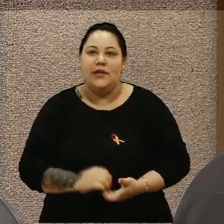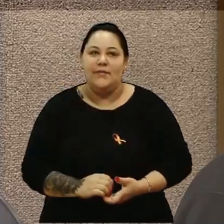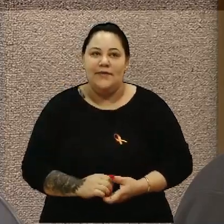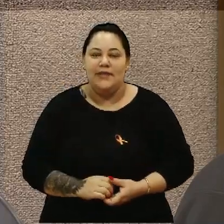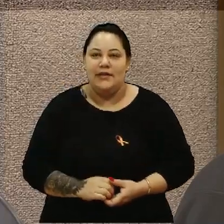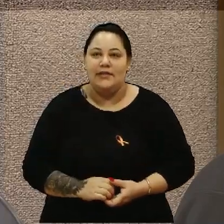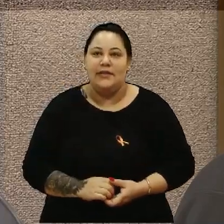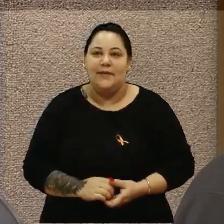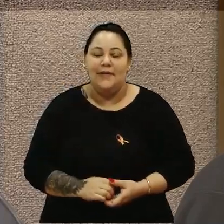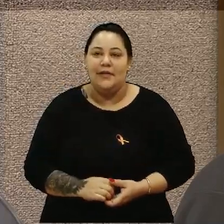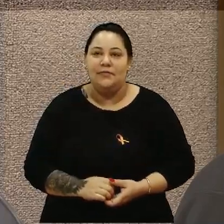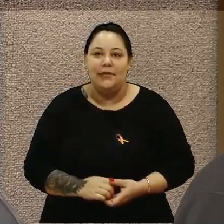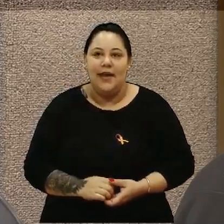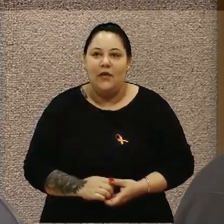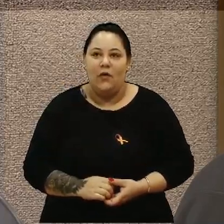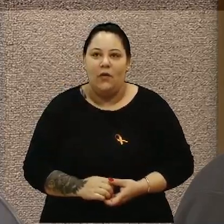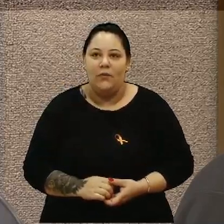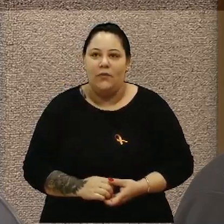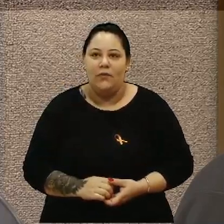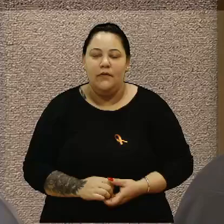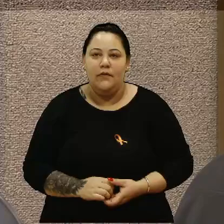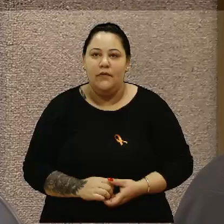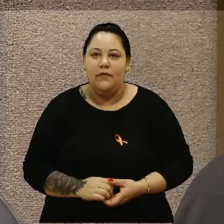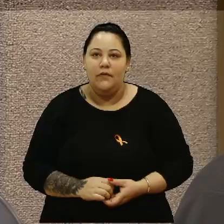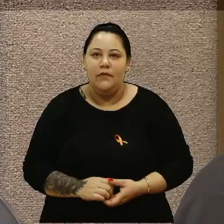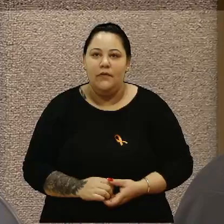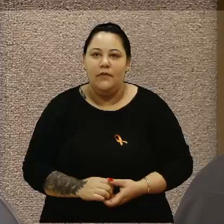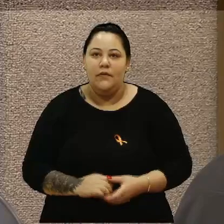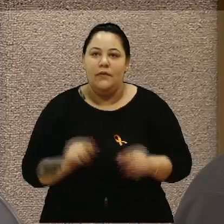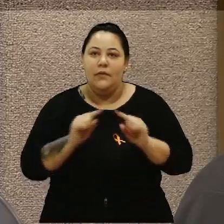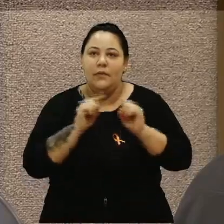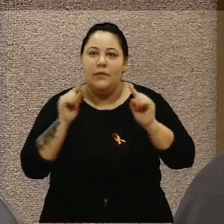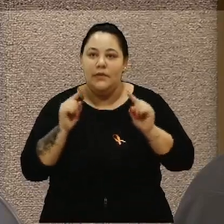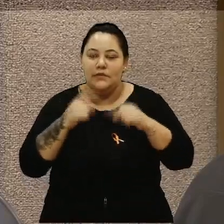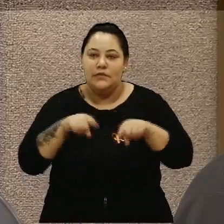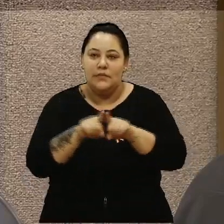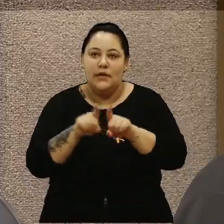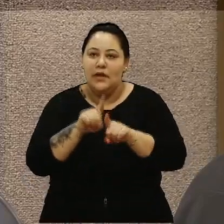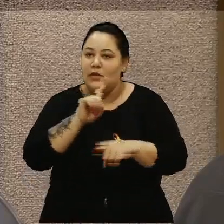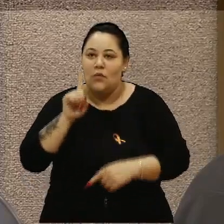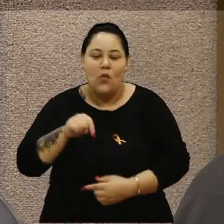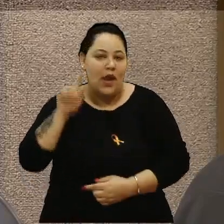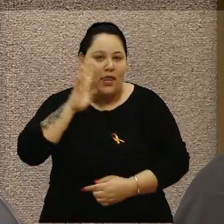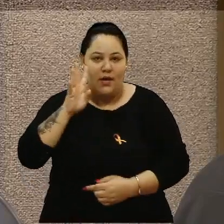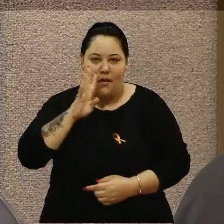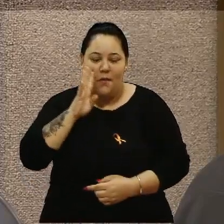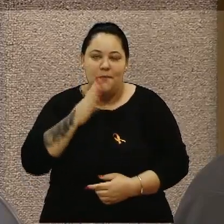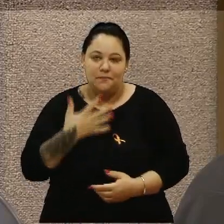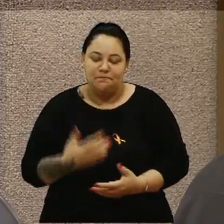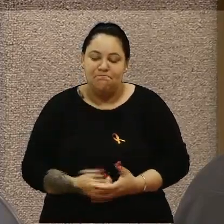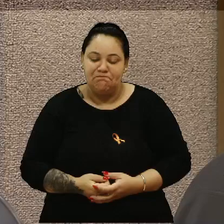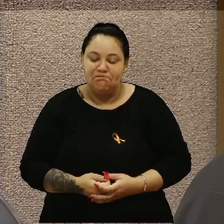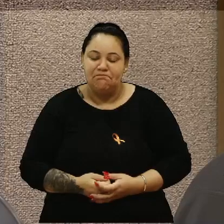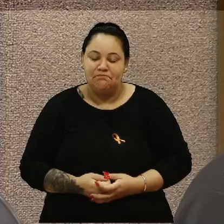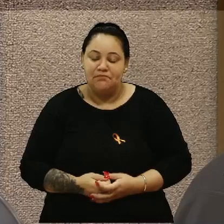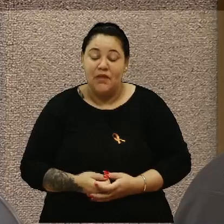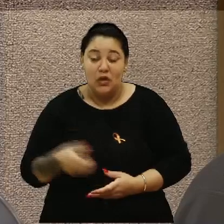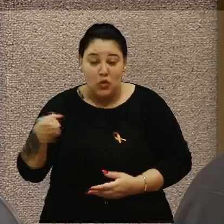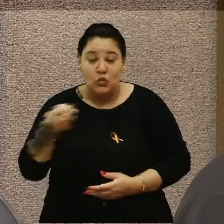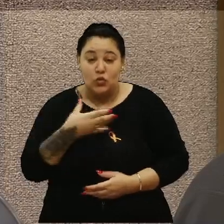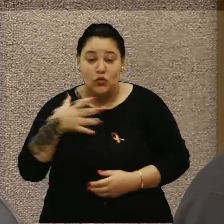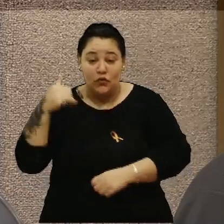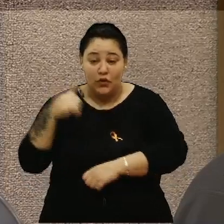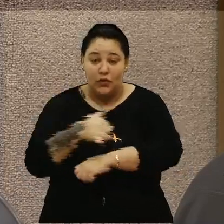pioneiro da aviação aqui em Caxias, mas o nome era muito mais legal. E um novo